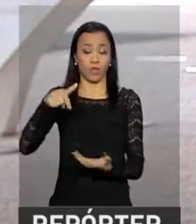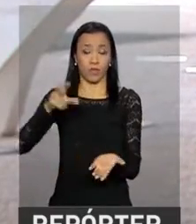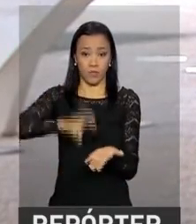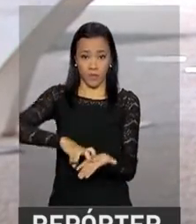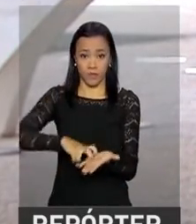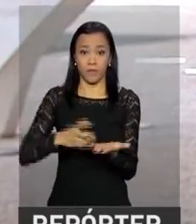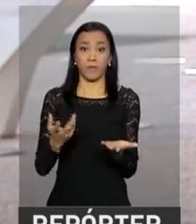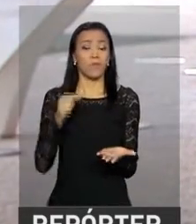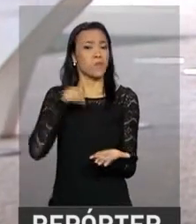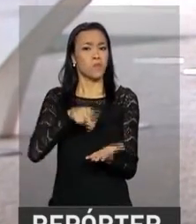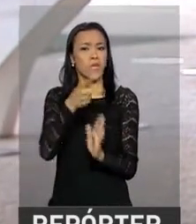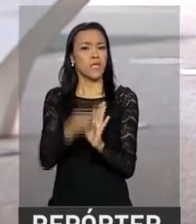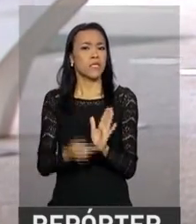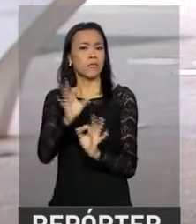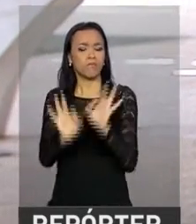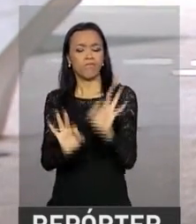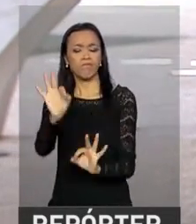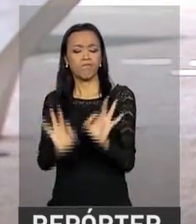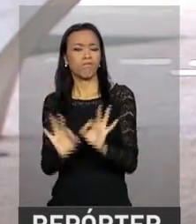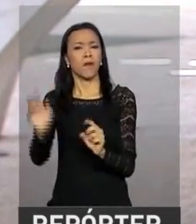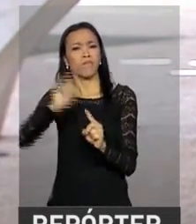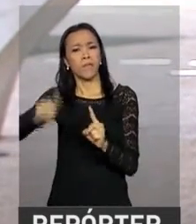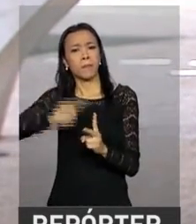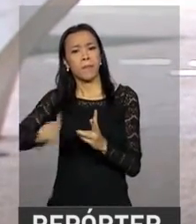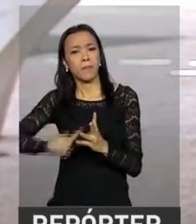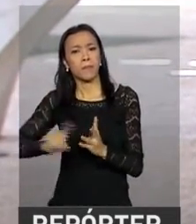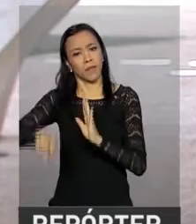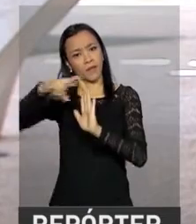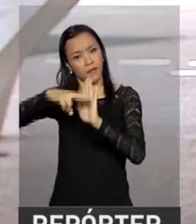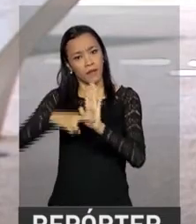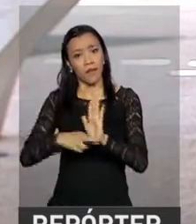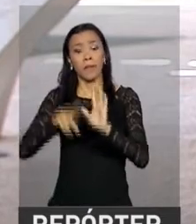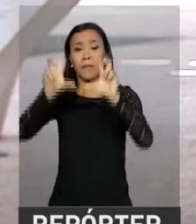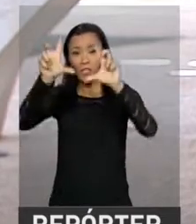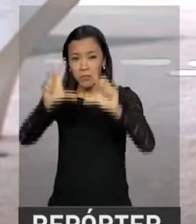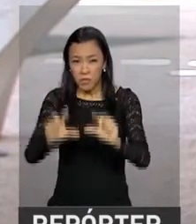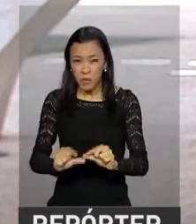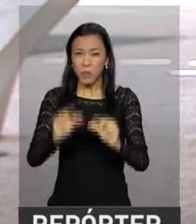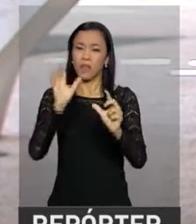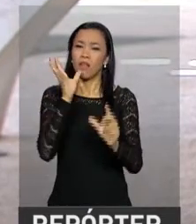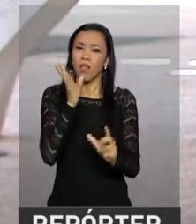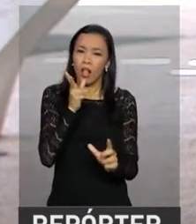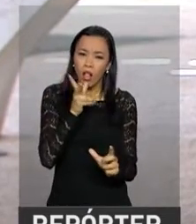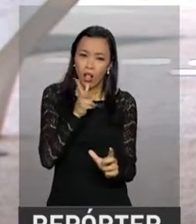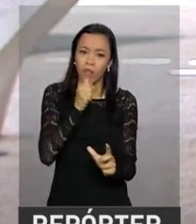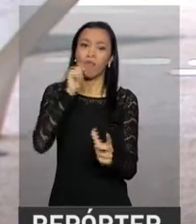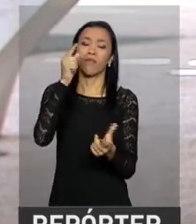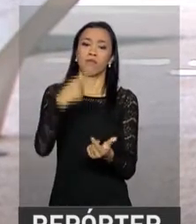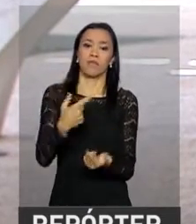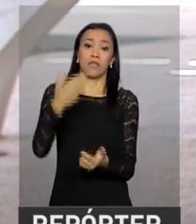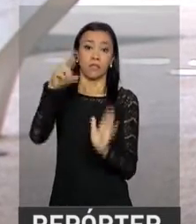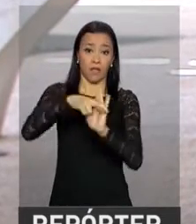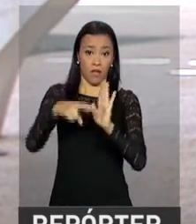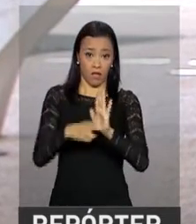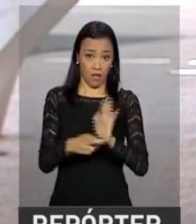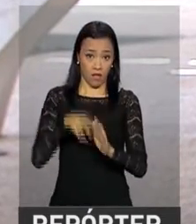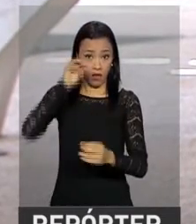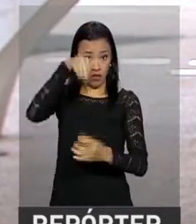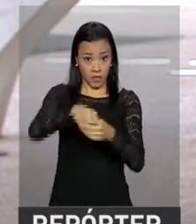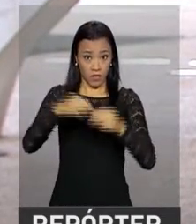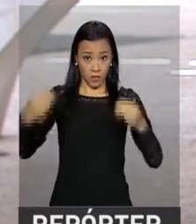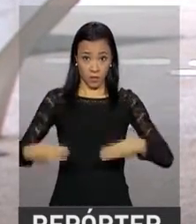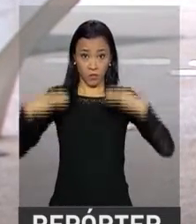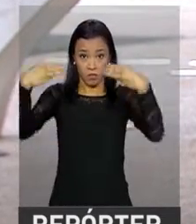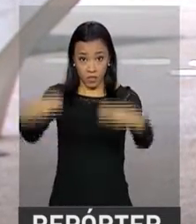nobre este plano inclui uma série de medidas para reduzir a burocracia das normas e dos processos do ministério da cultura e assim